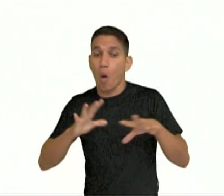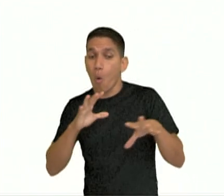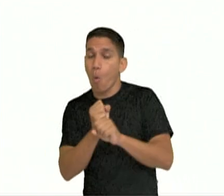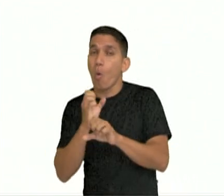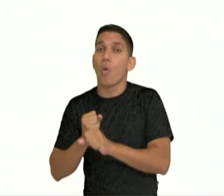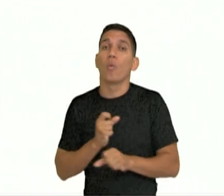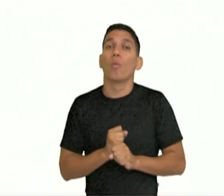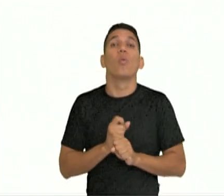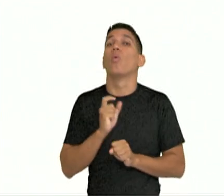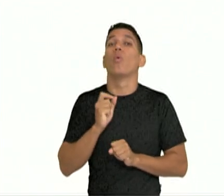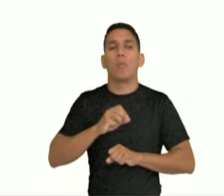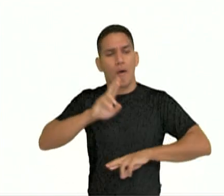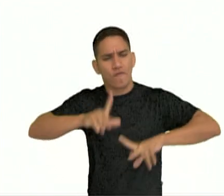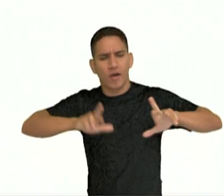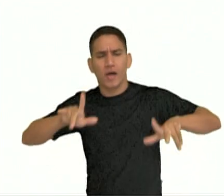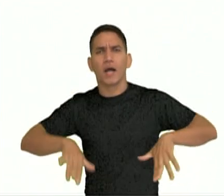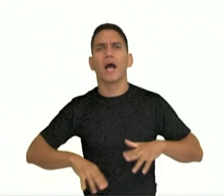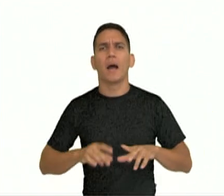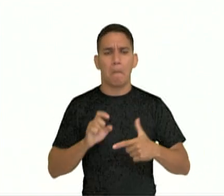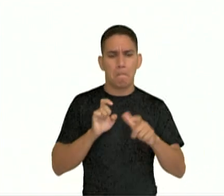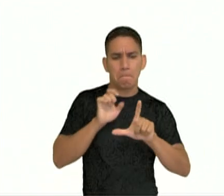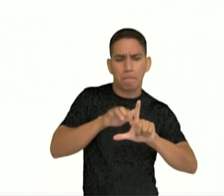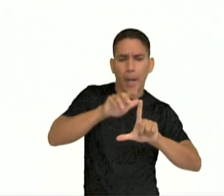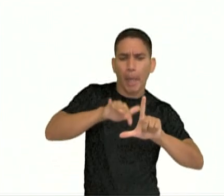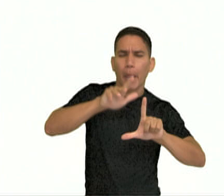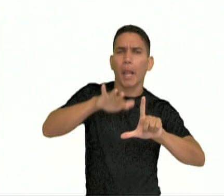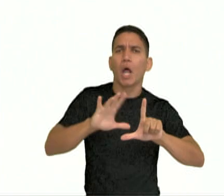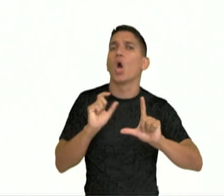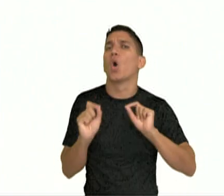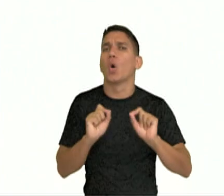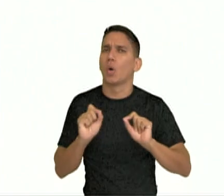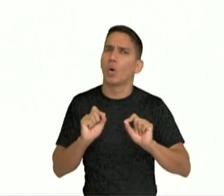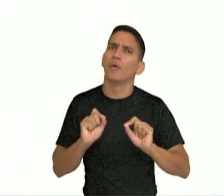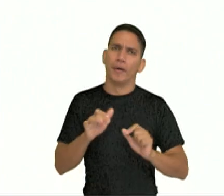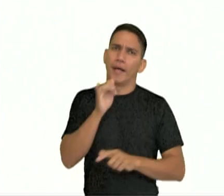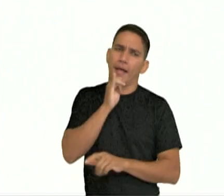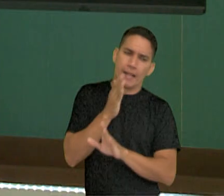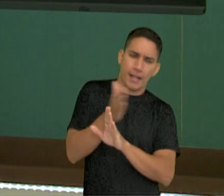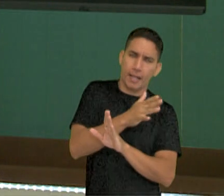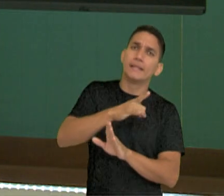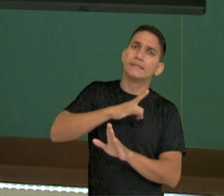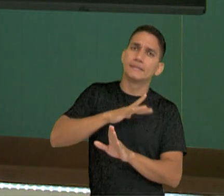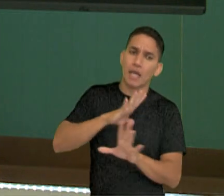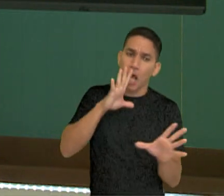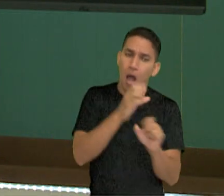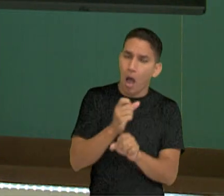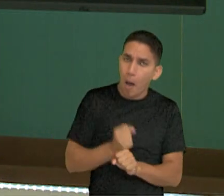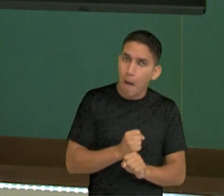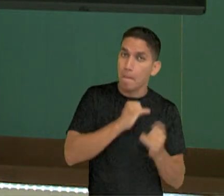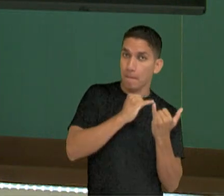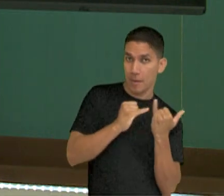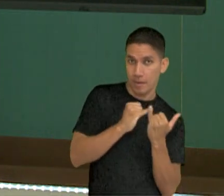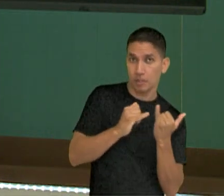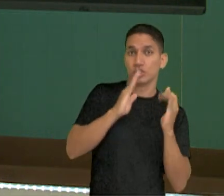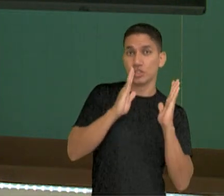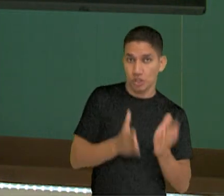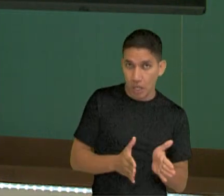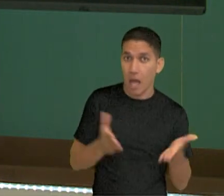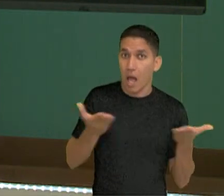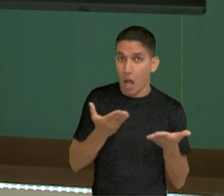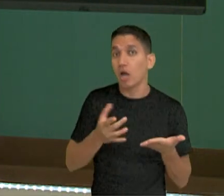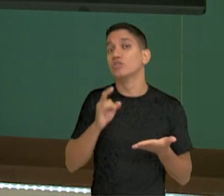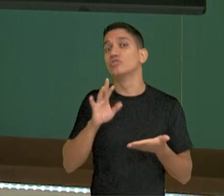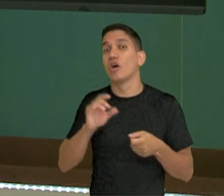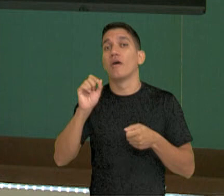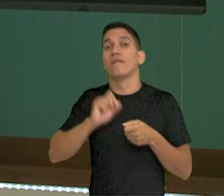da variância a dispersão desse rol. No exemplo, a gente acabou de calcular a média, não acabamos de calcular a média? Então, agora aqui a gente